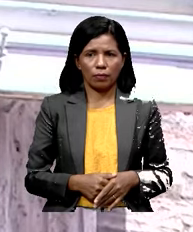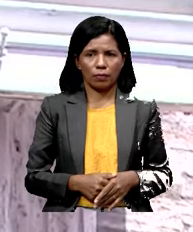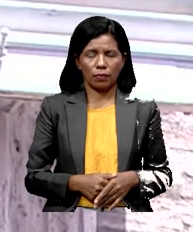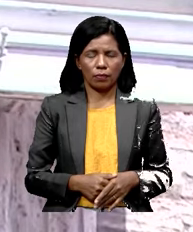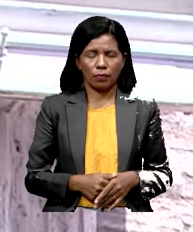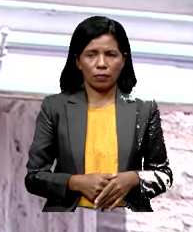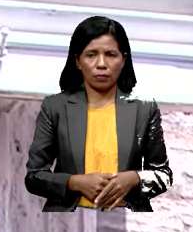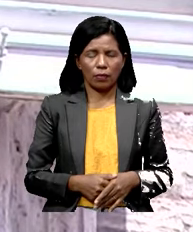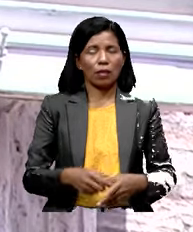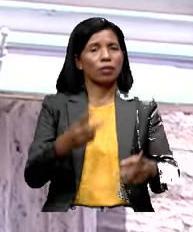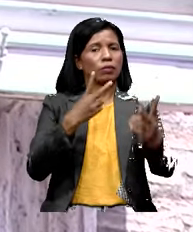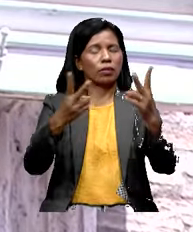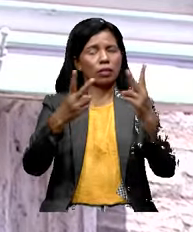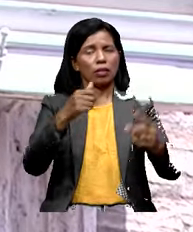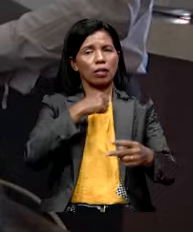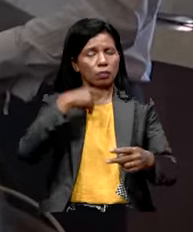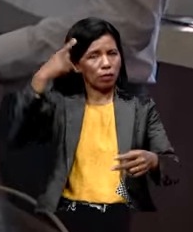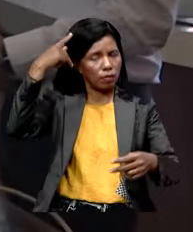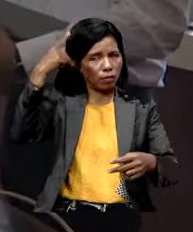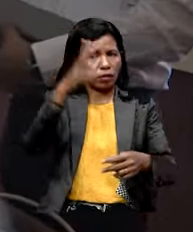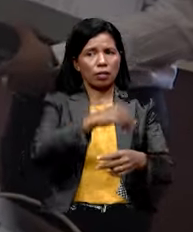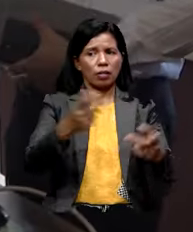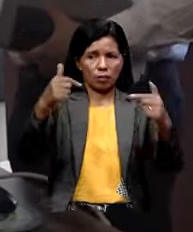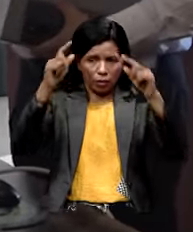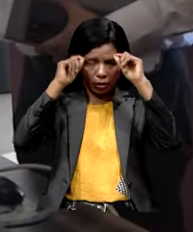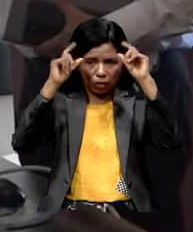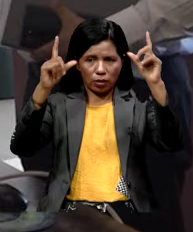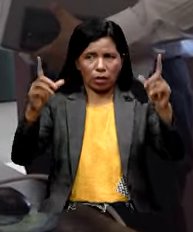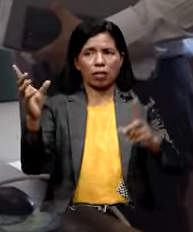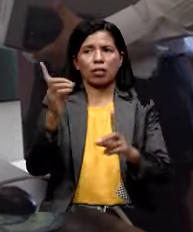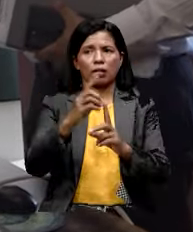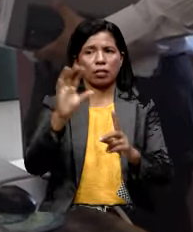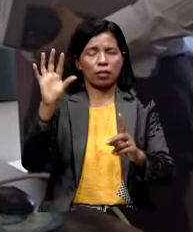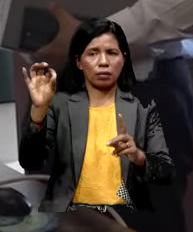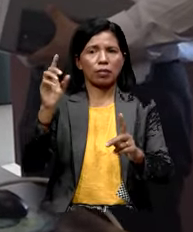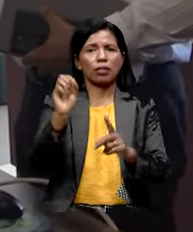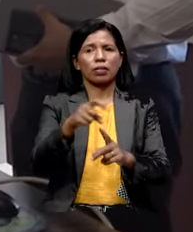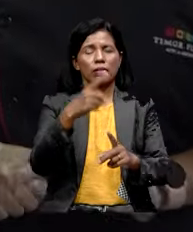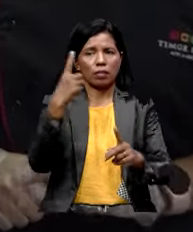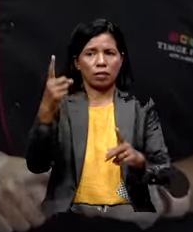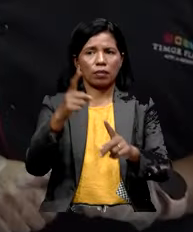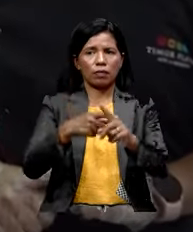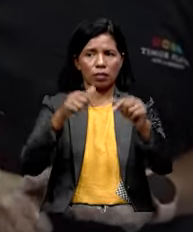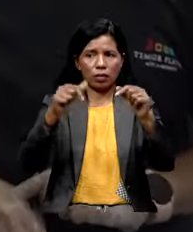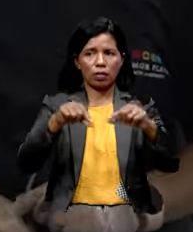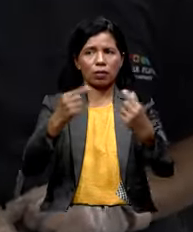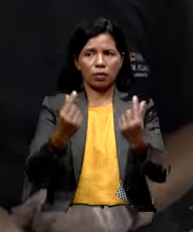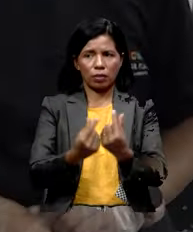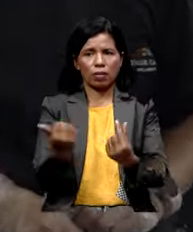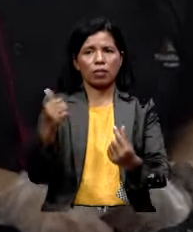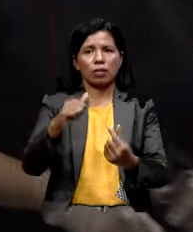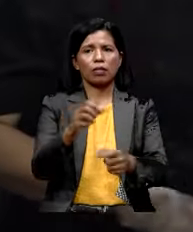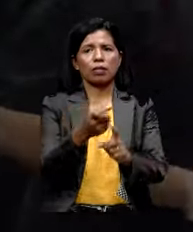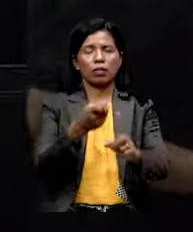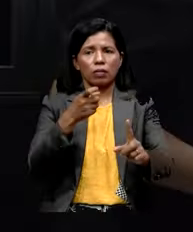Ia ambito visita sua santidade Papa Francisco mai Timor-Leste, loronsia toloron San Lourenço ida fulangne, ekipa konjunta